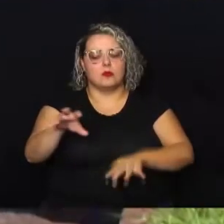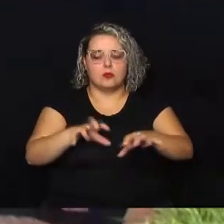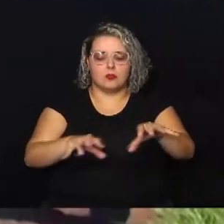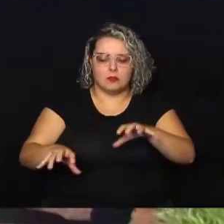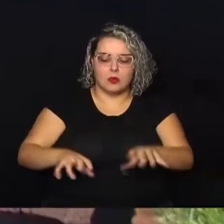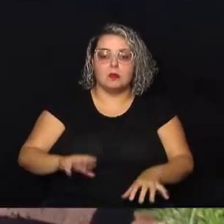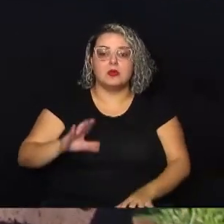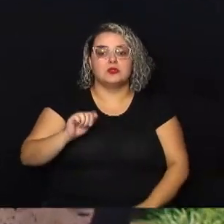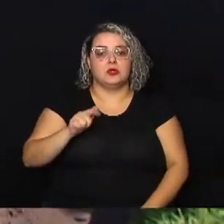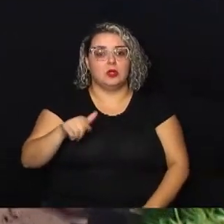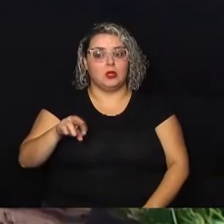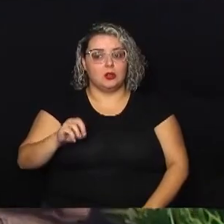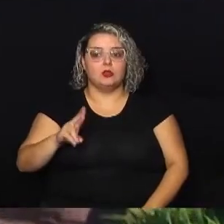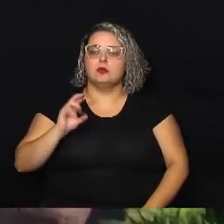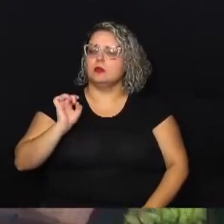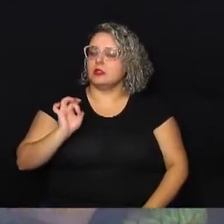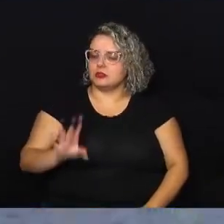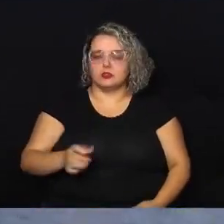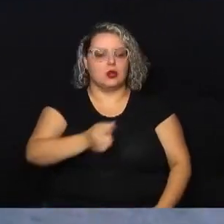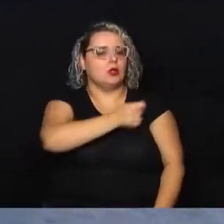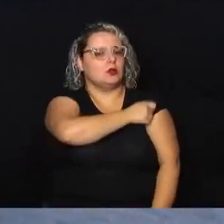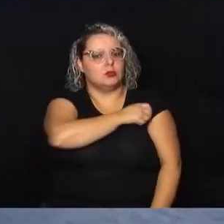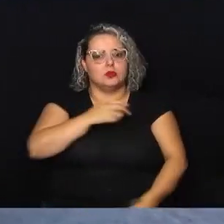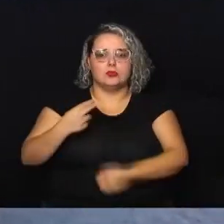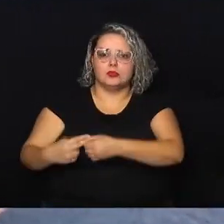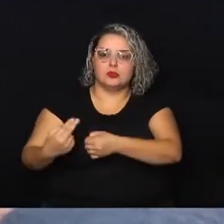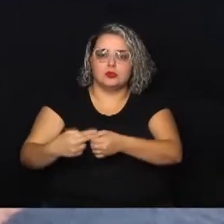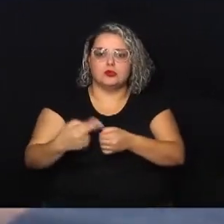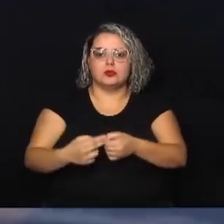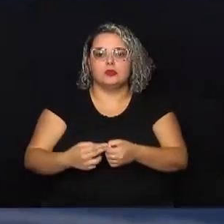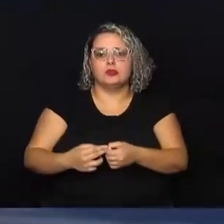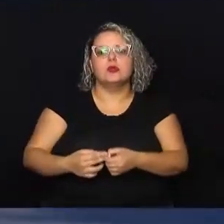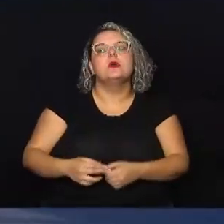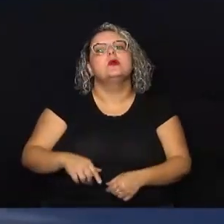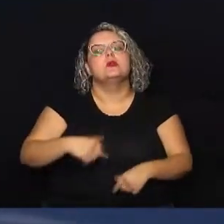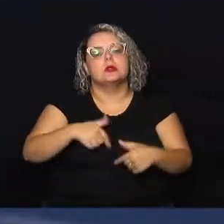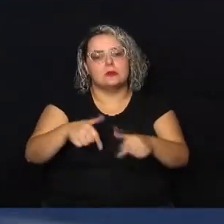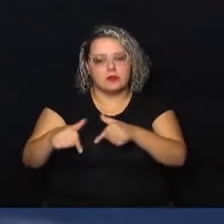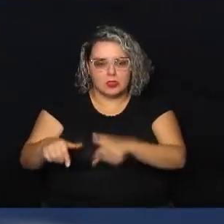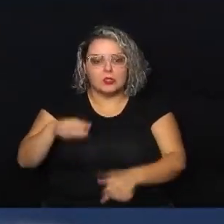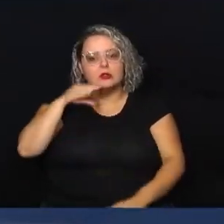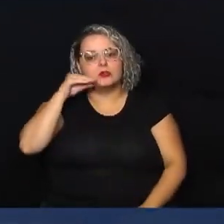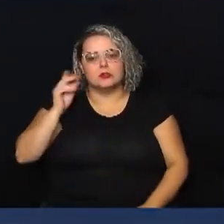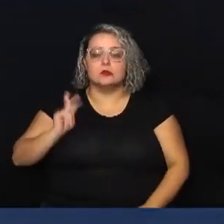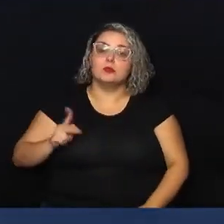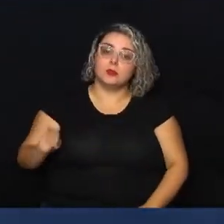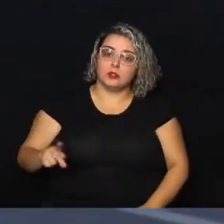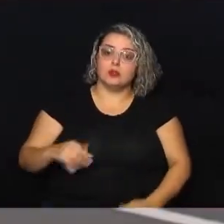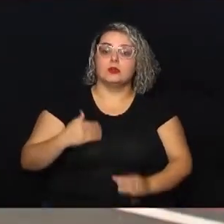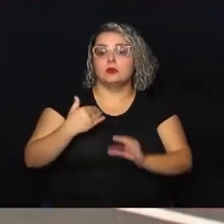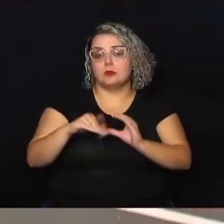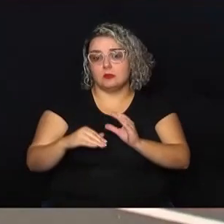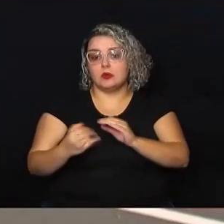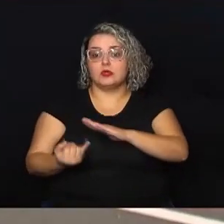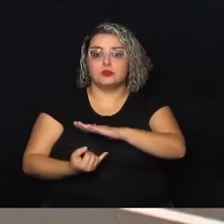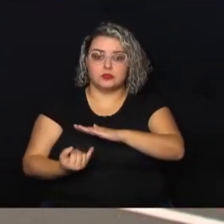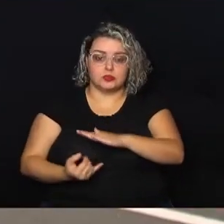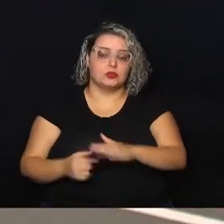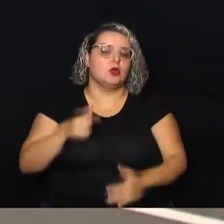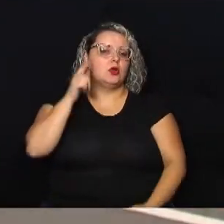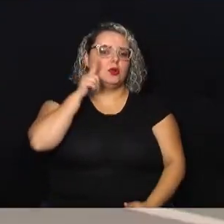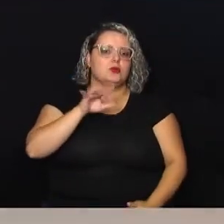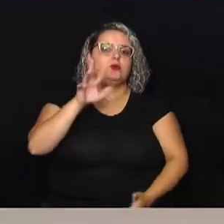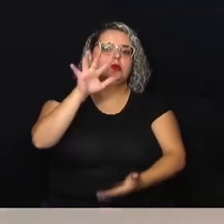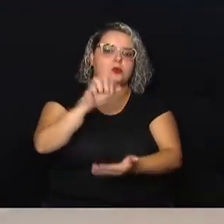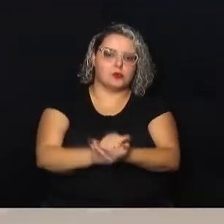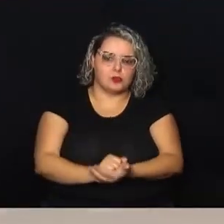mas apenas estudantes da Unicamp, docentes e funcionários que têm e-mail institucional conseguem se cadastrar para falar